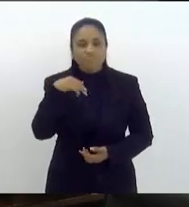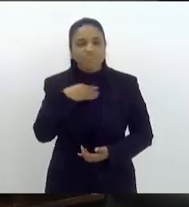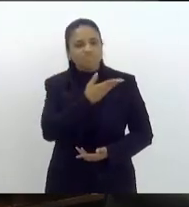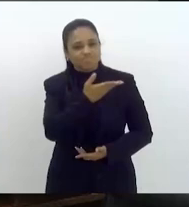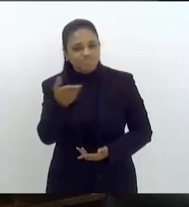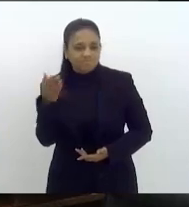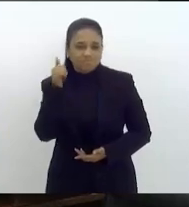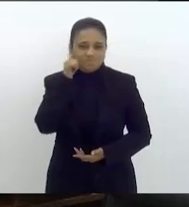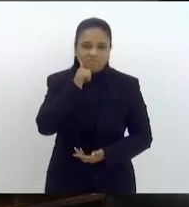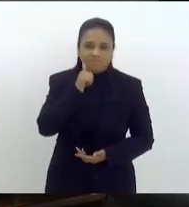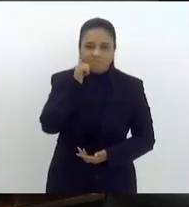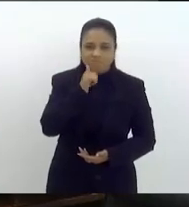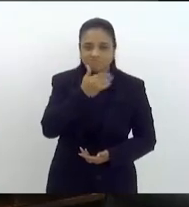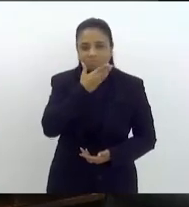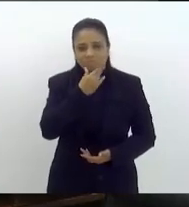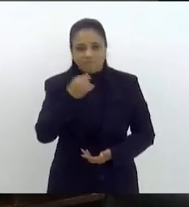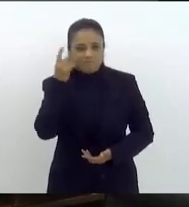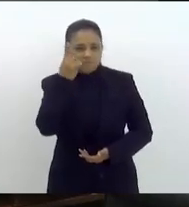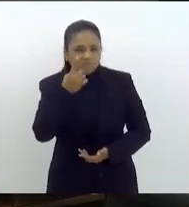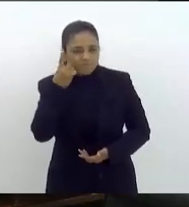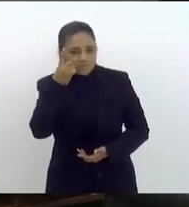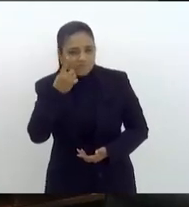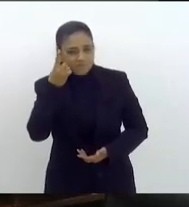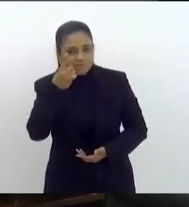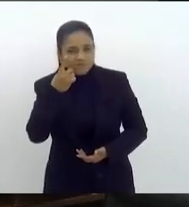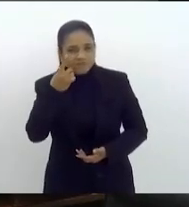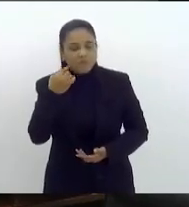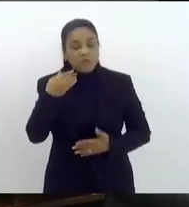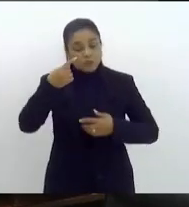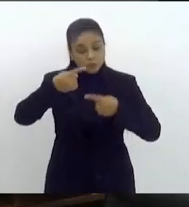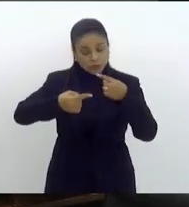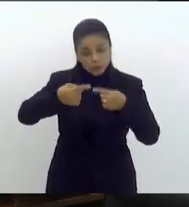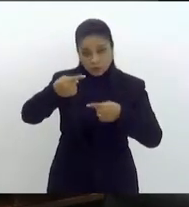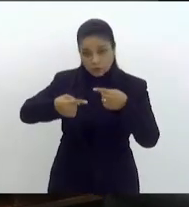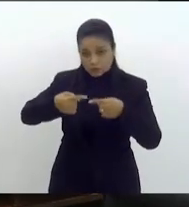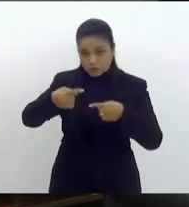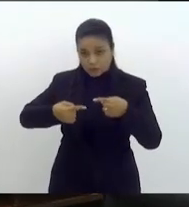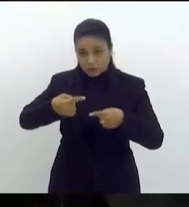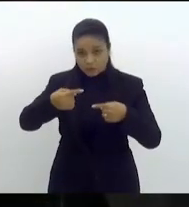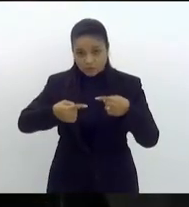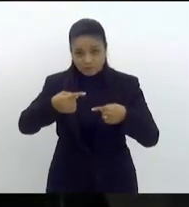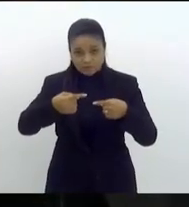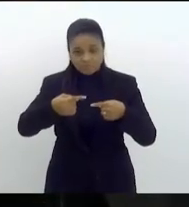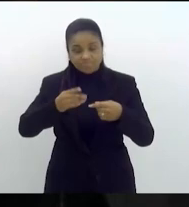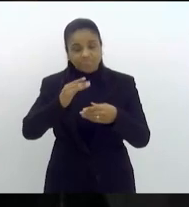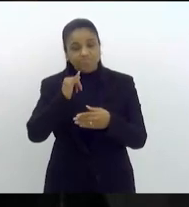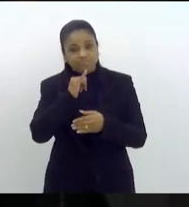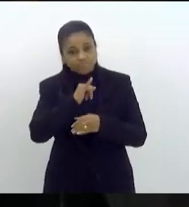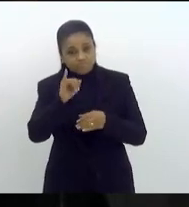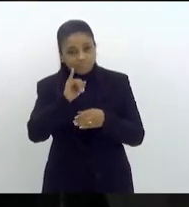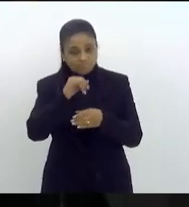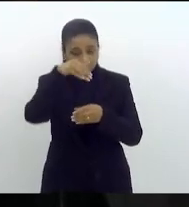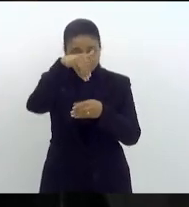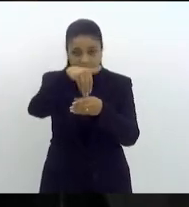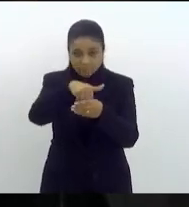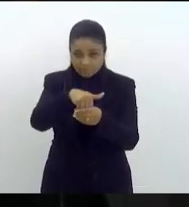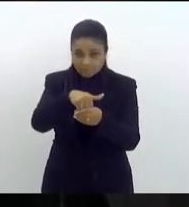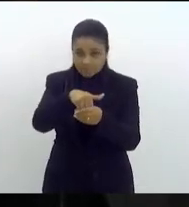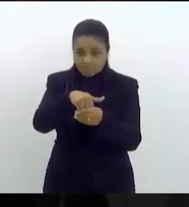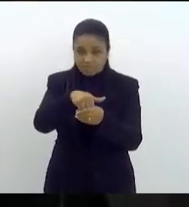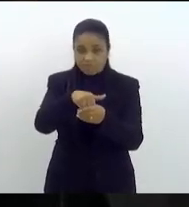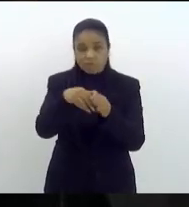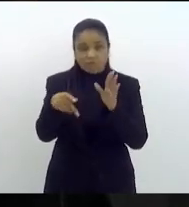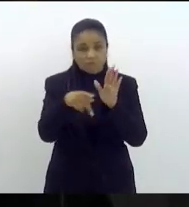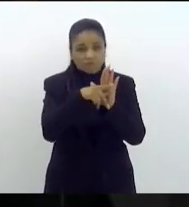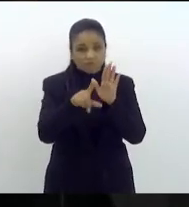deputados estamos discutindo e declarando o voto ao projeto